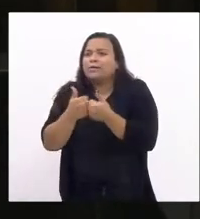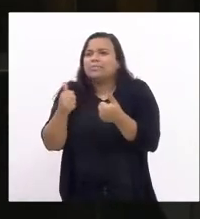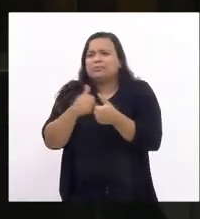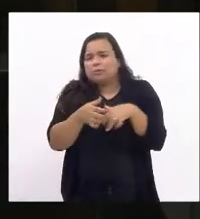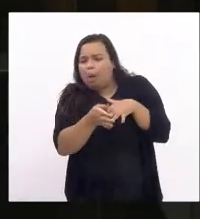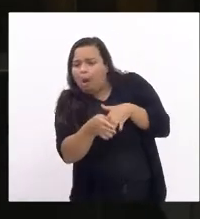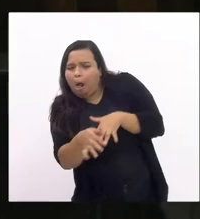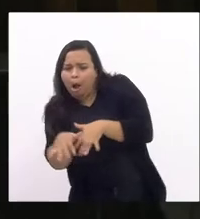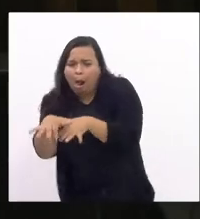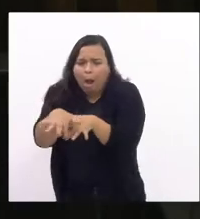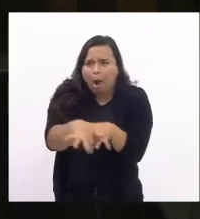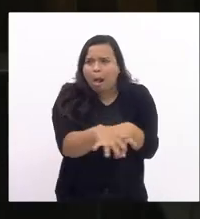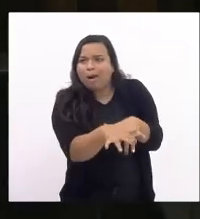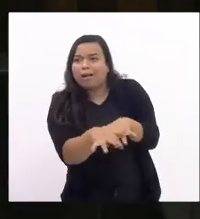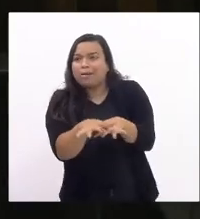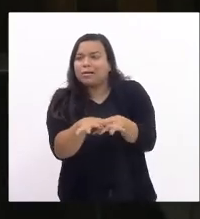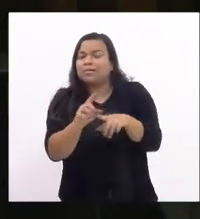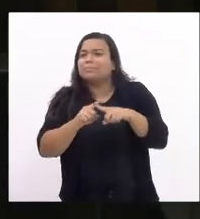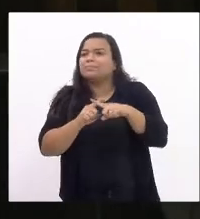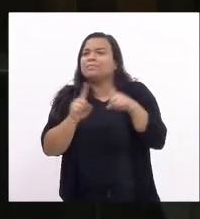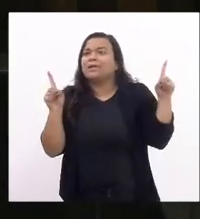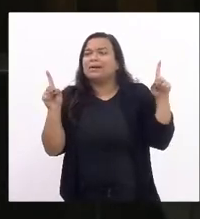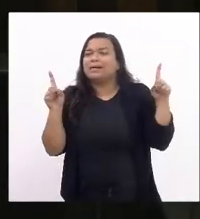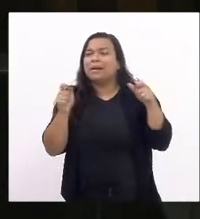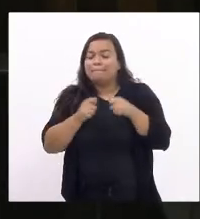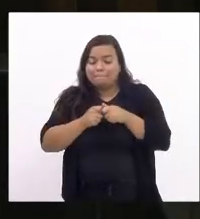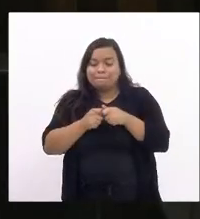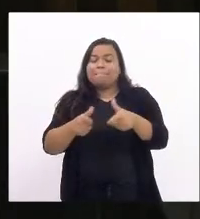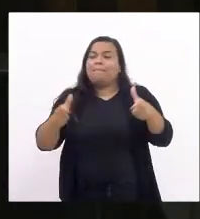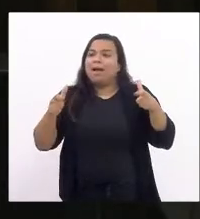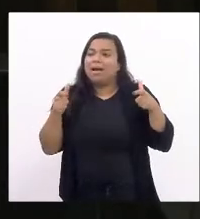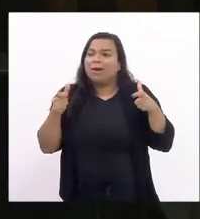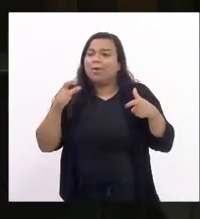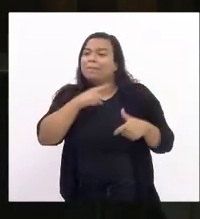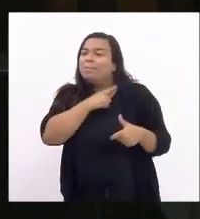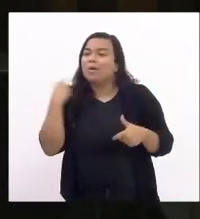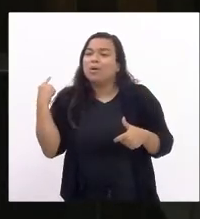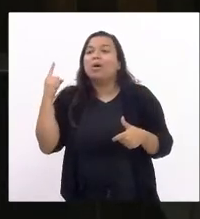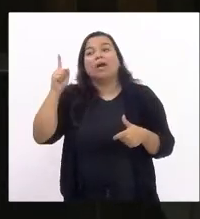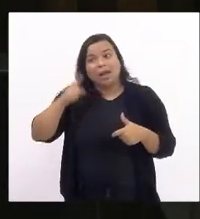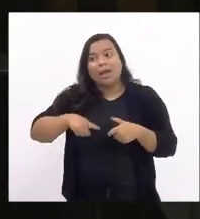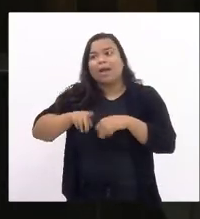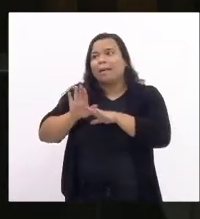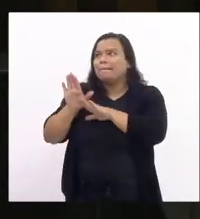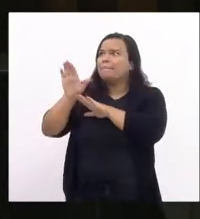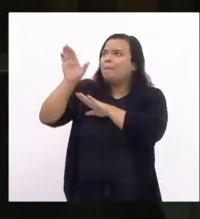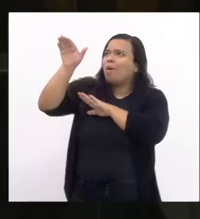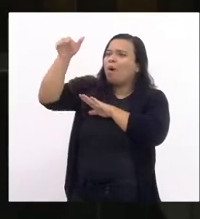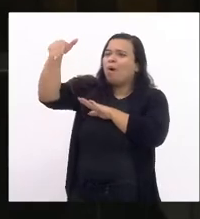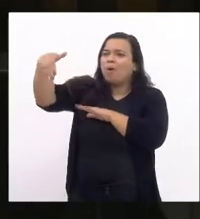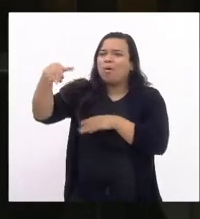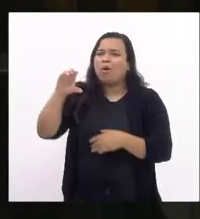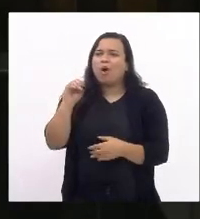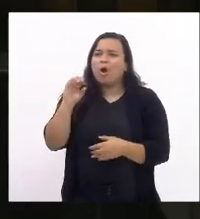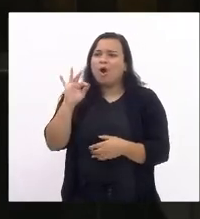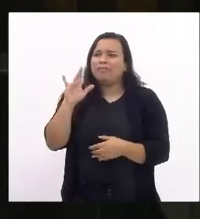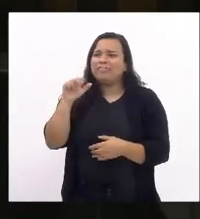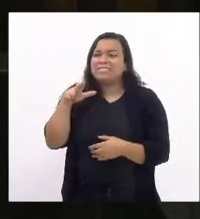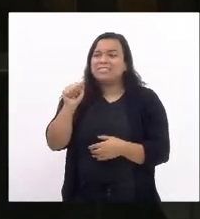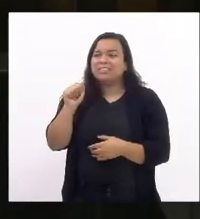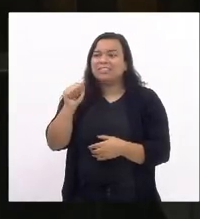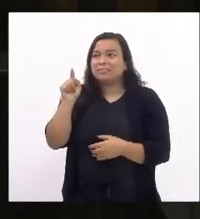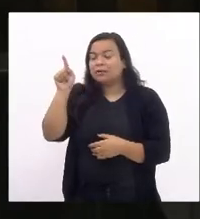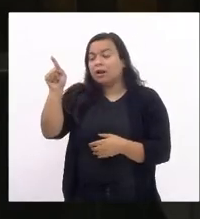mas a maior parte dos mortos está lá no Morro da Oficina, uma favela onde mais de 80 casas foram